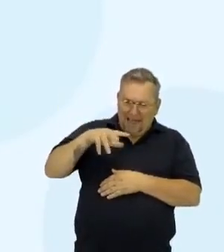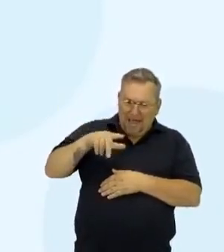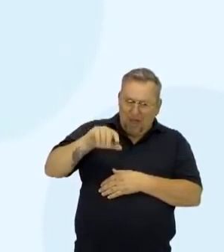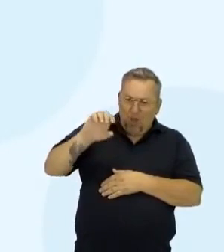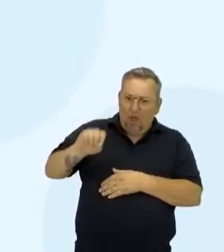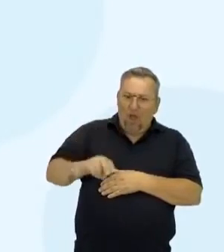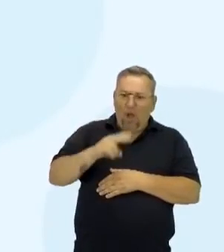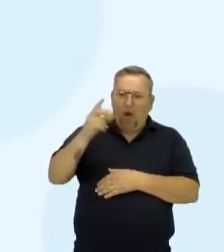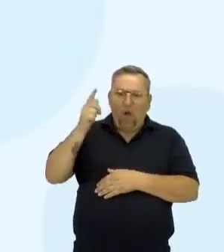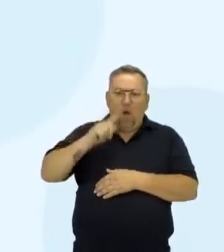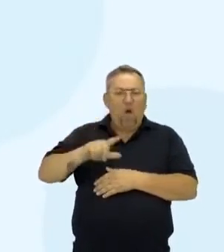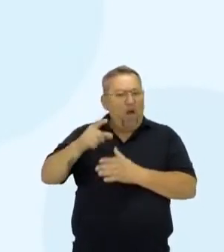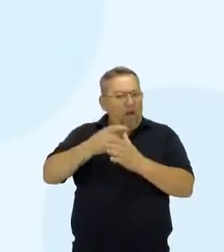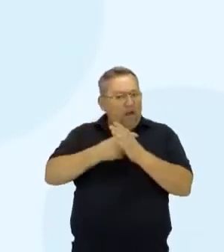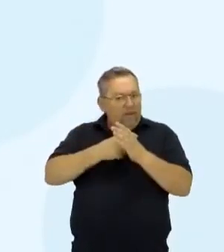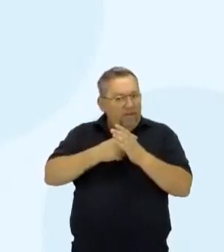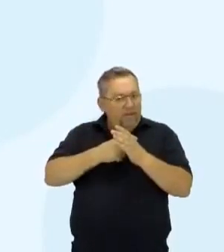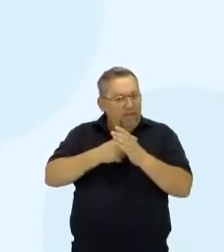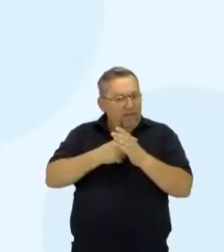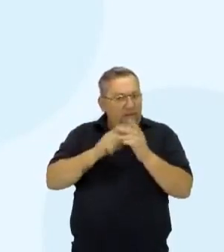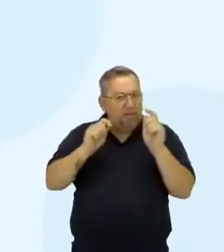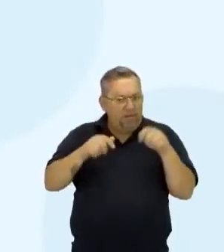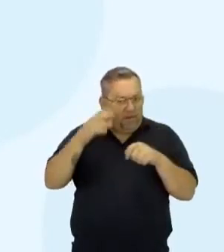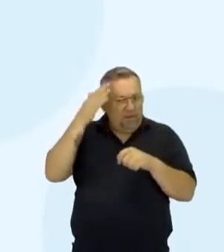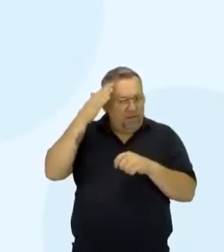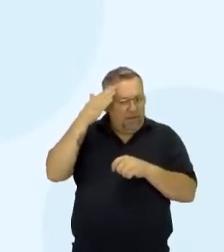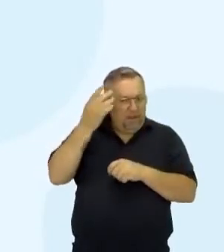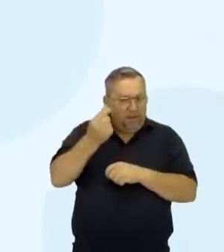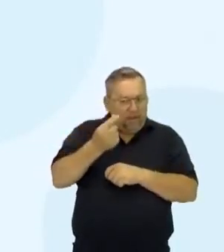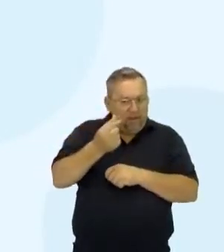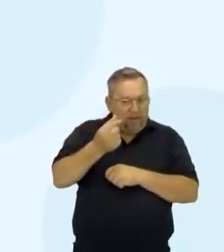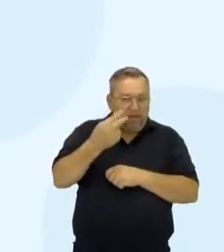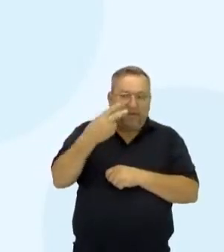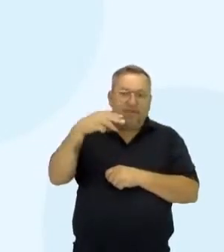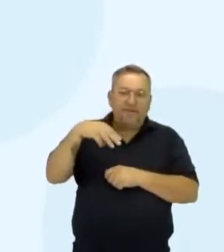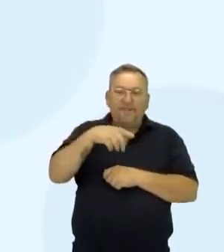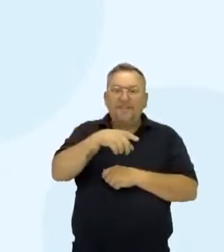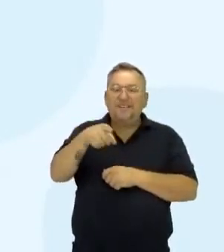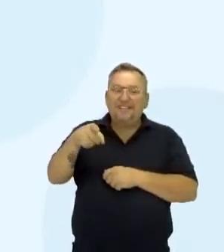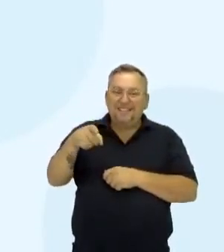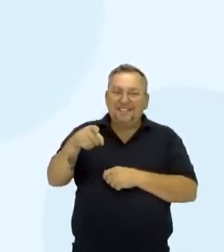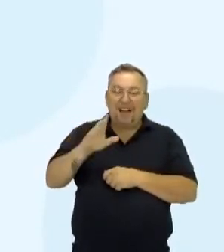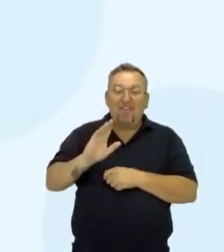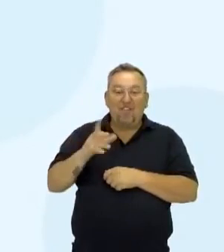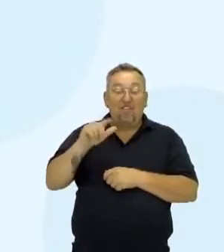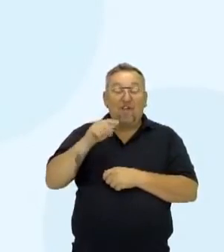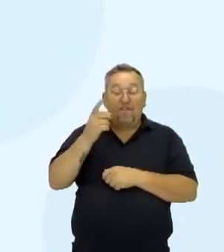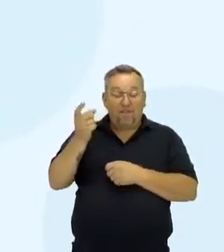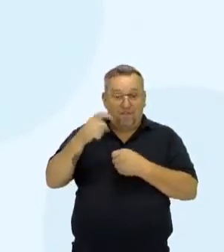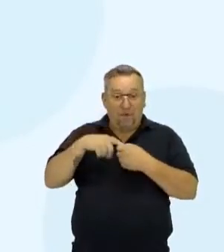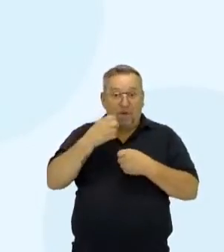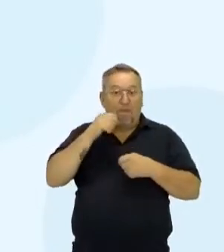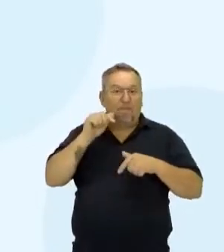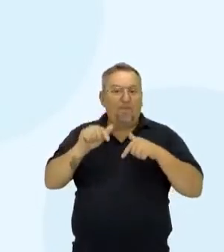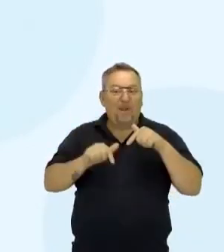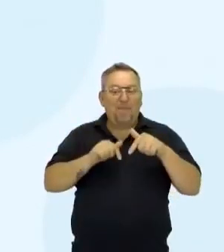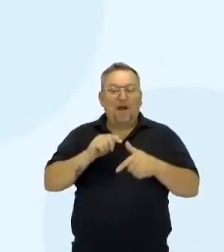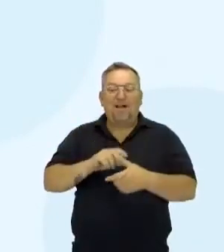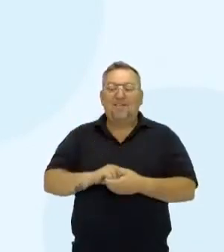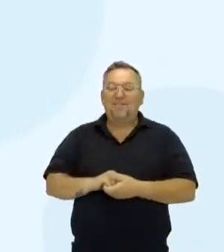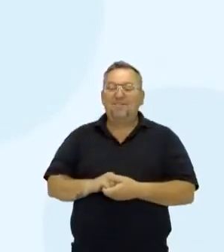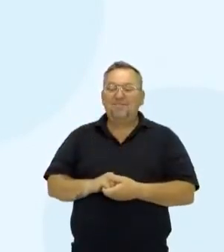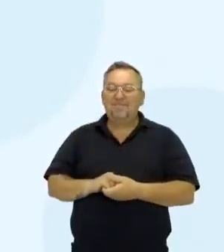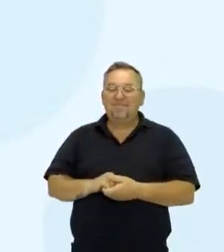ou continuar com a dívida? E dá para saber qual o valor? Então vou dar 2 minutinhos para vocês, a gente já retorna aí, bom trabalho.